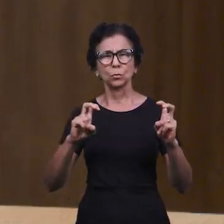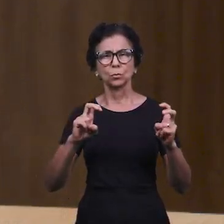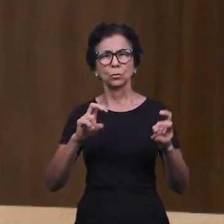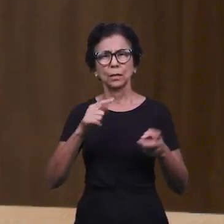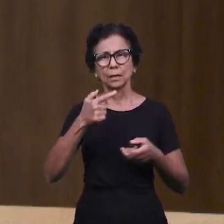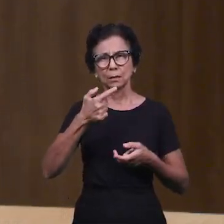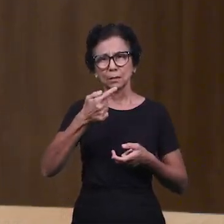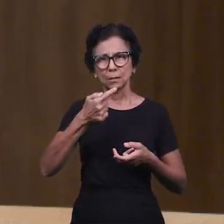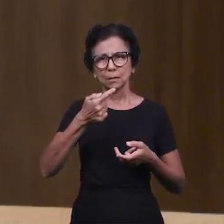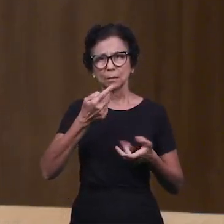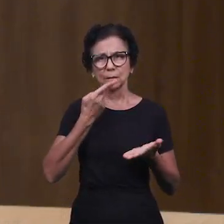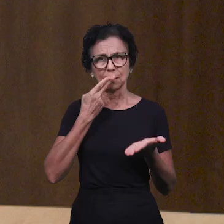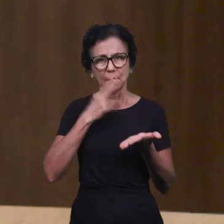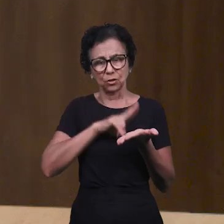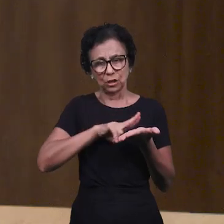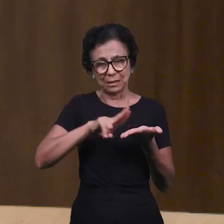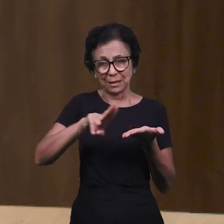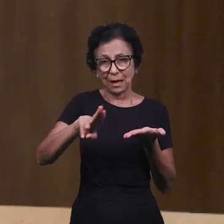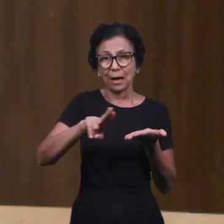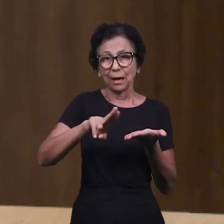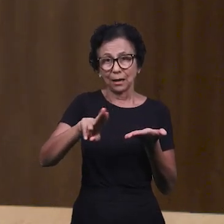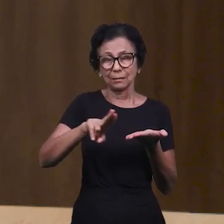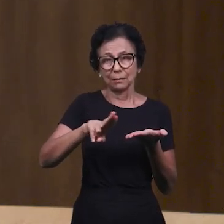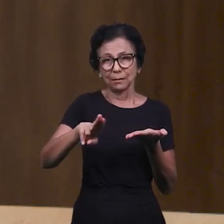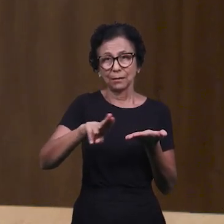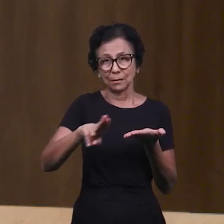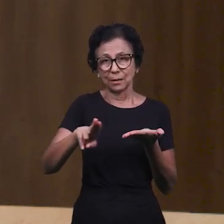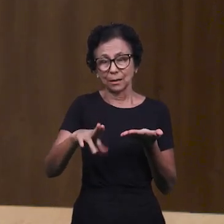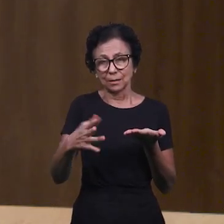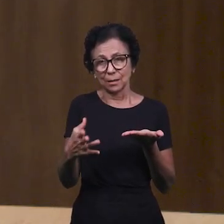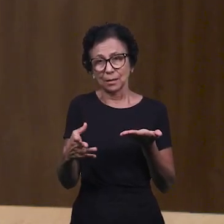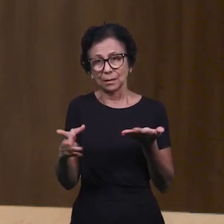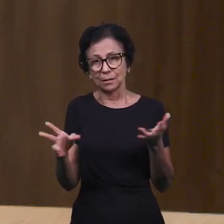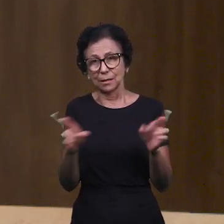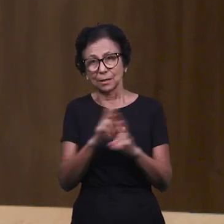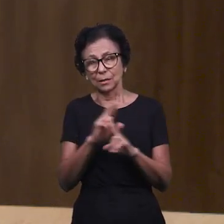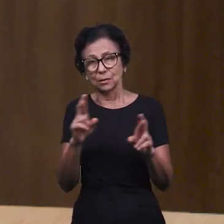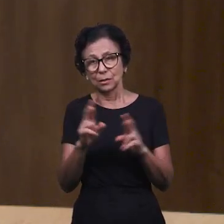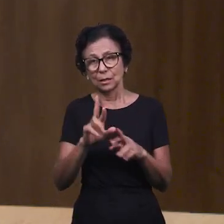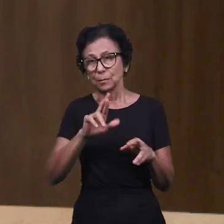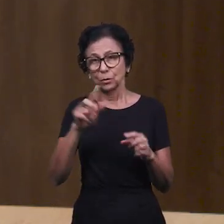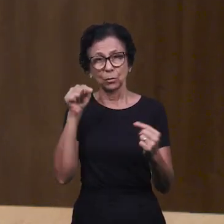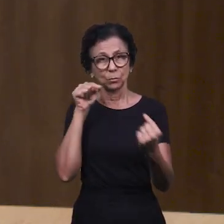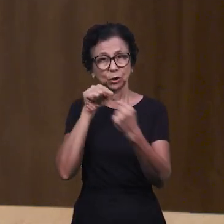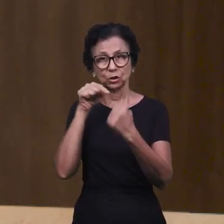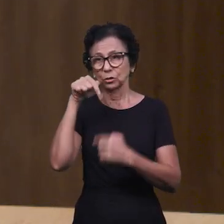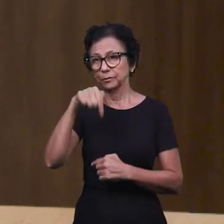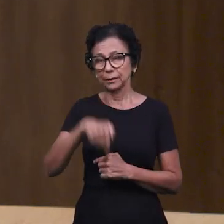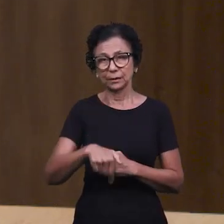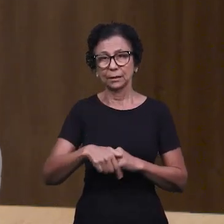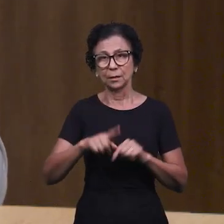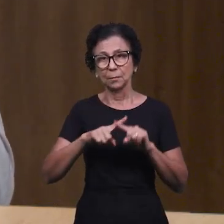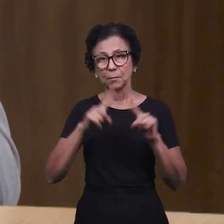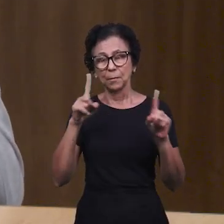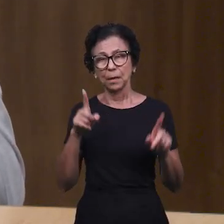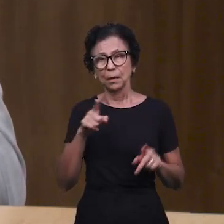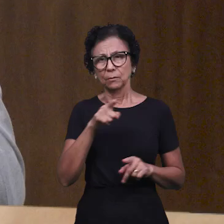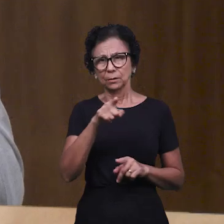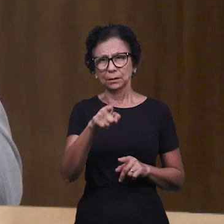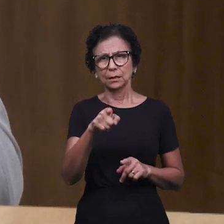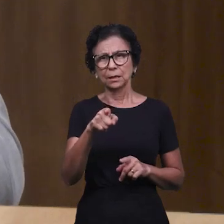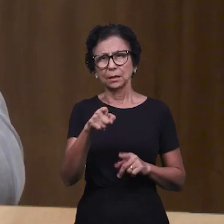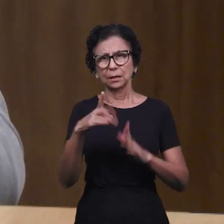é exatamente o nosso objetivo aqui, mas que os irmãos que estão em casa, estão nas igrejas, veem que há